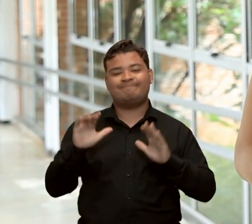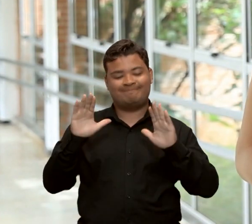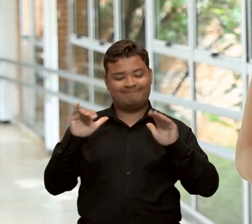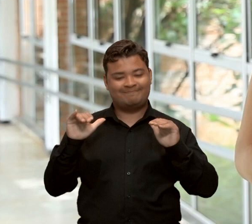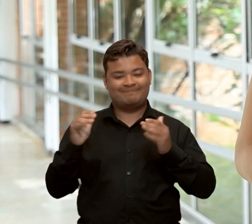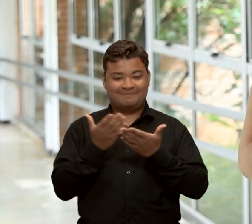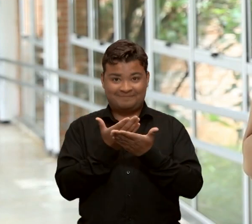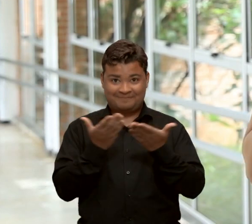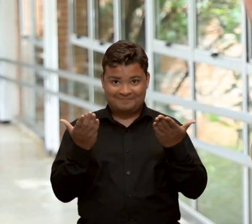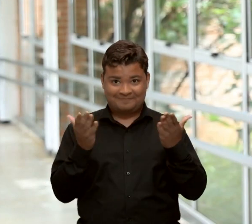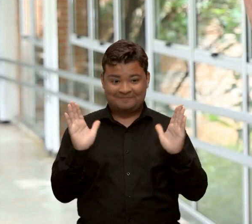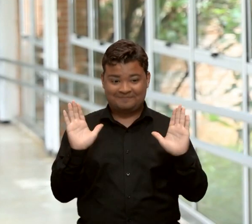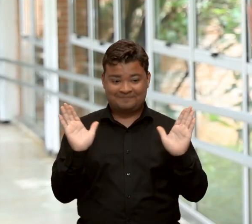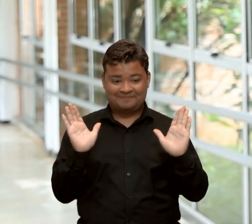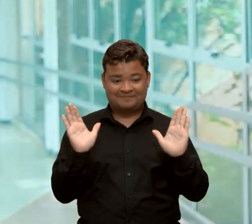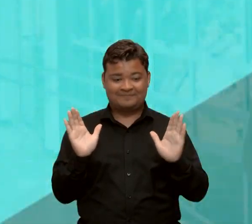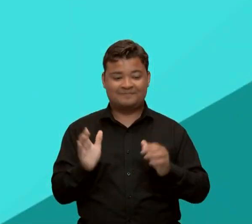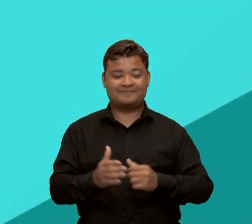aqui, até uma próxima!